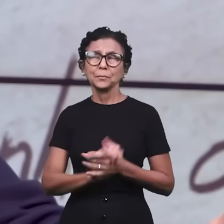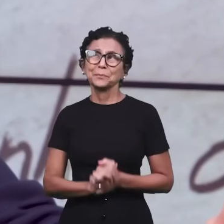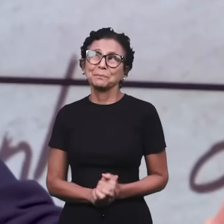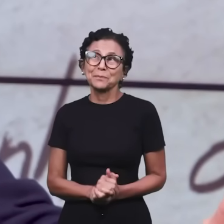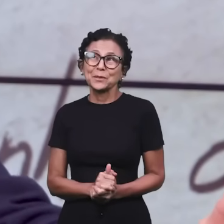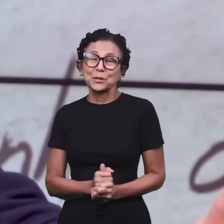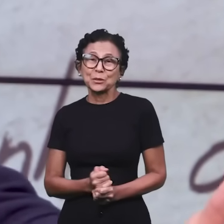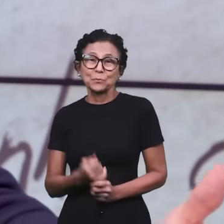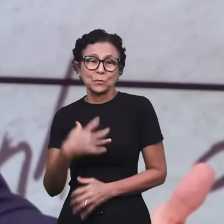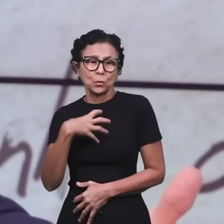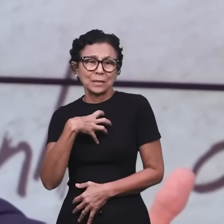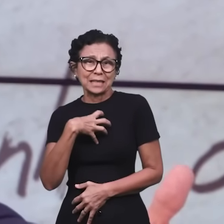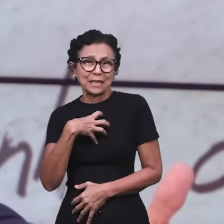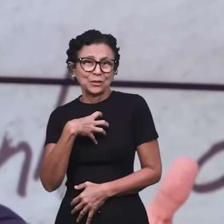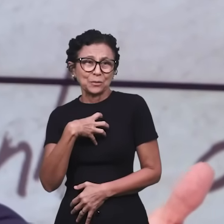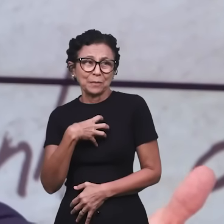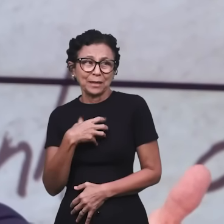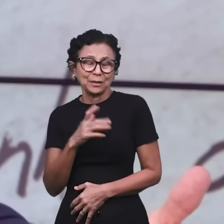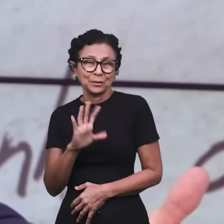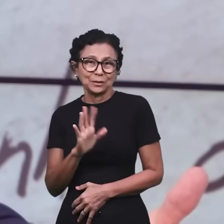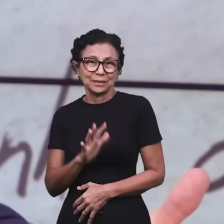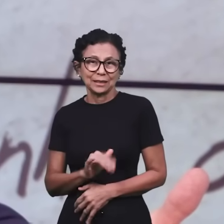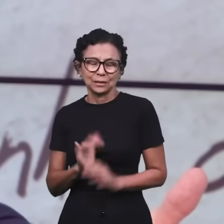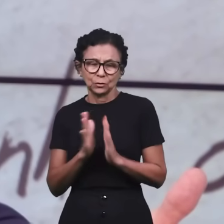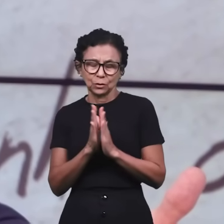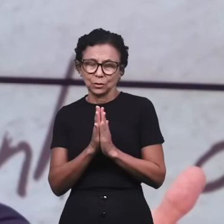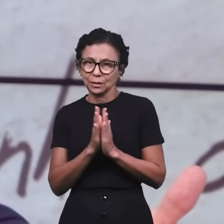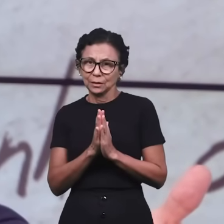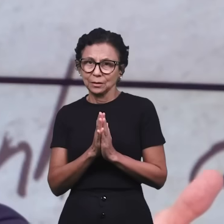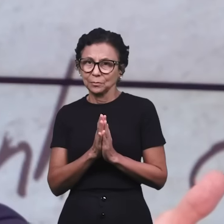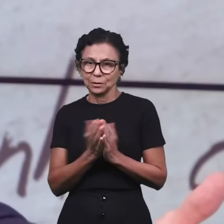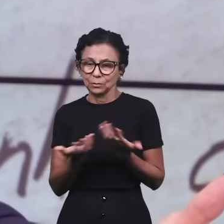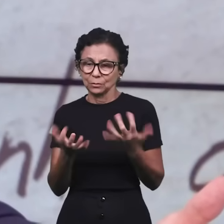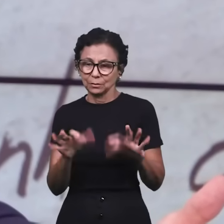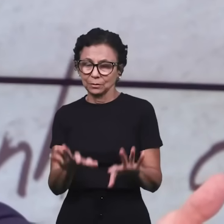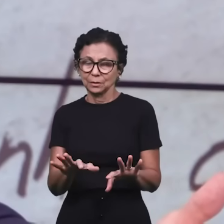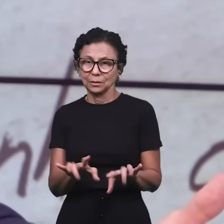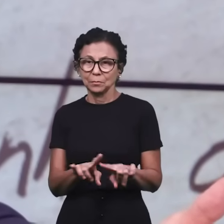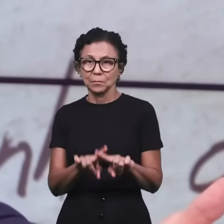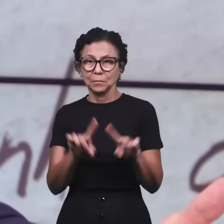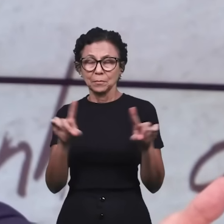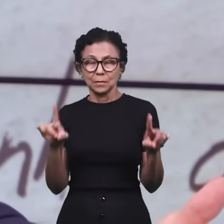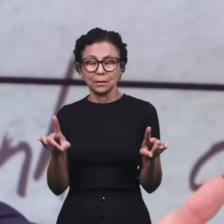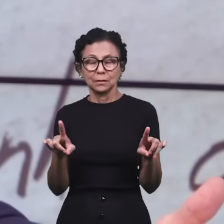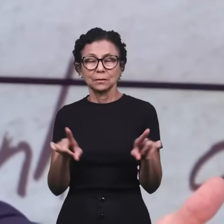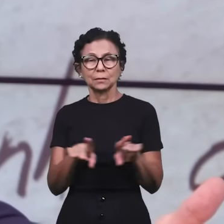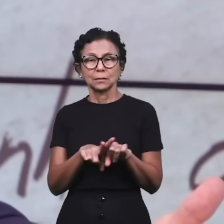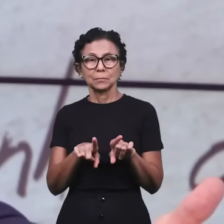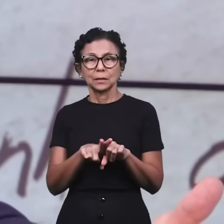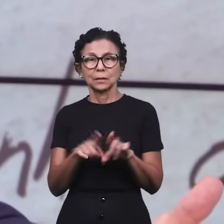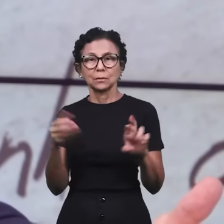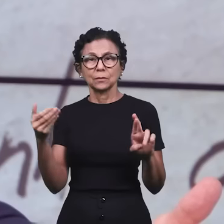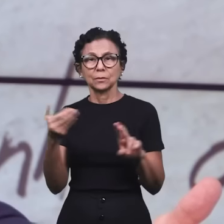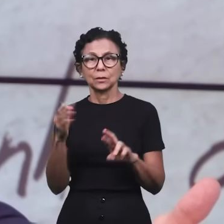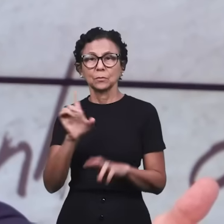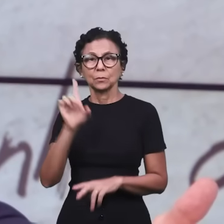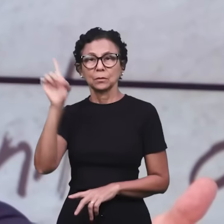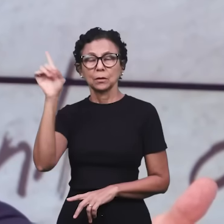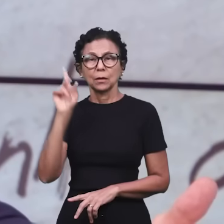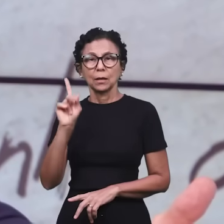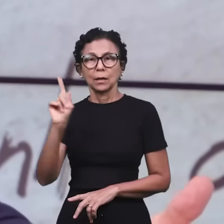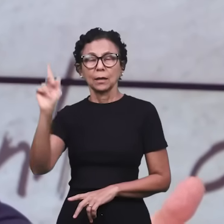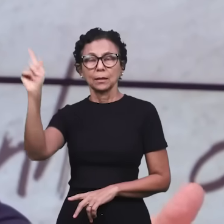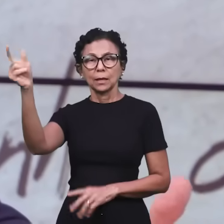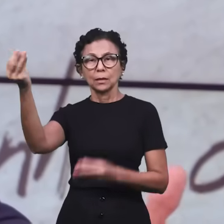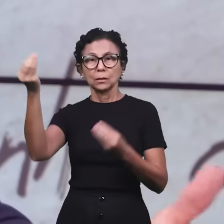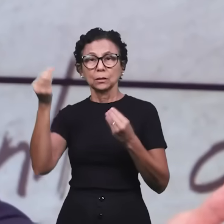todos nós corremos dele, né? Oramos contra ele. Mas também estamos falando de um Deus que dá eternidade, Amém.